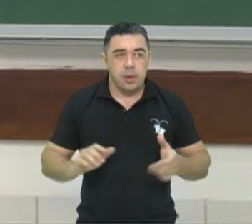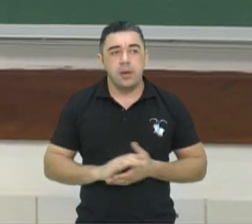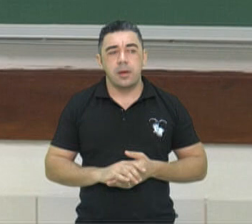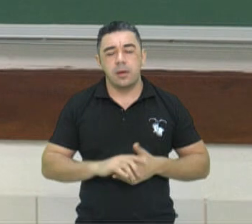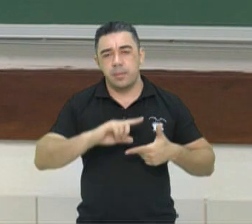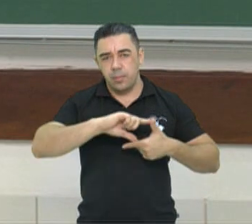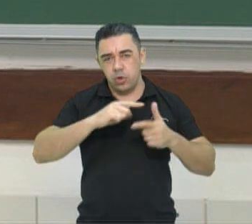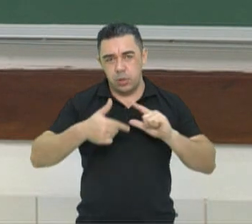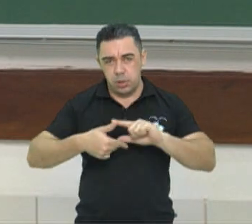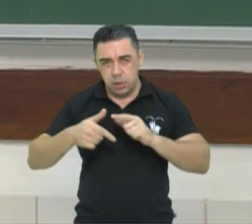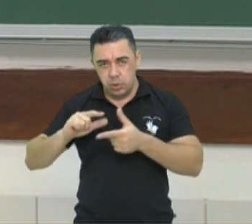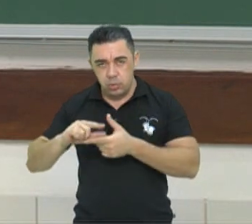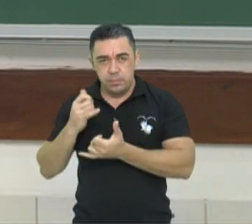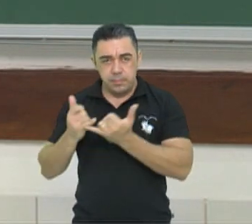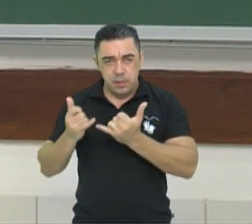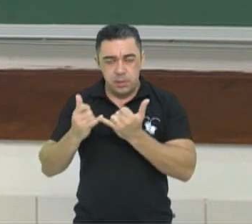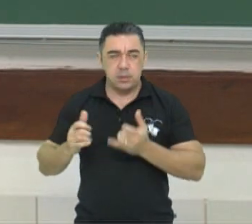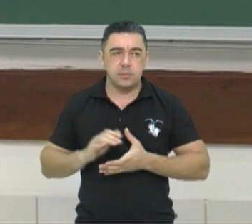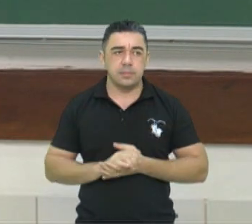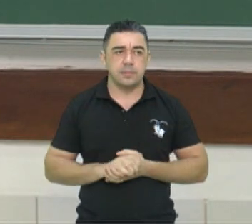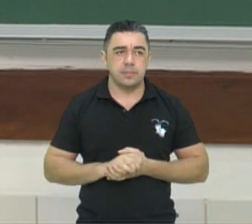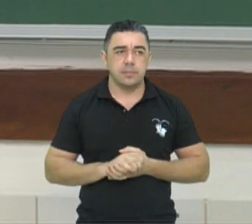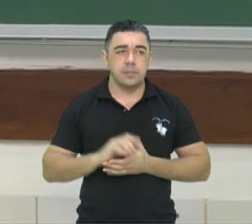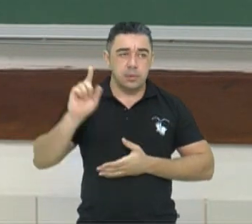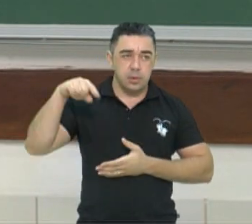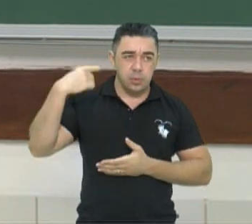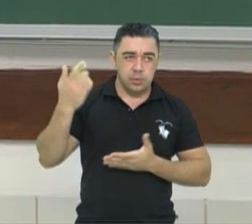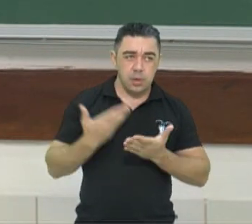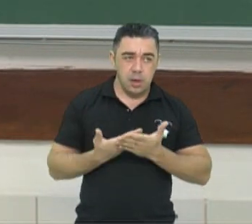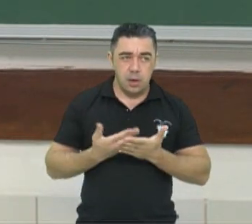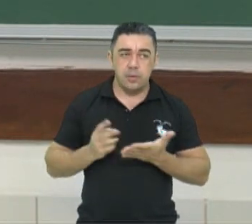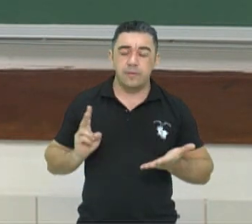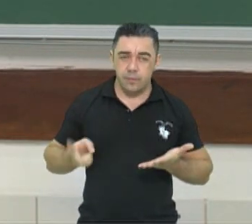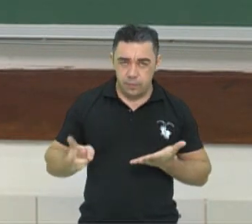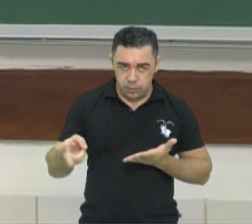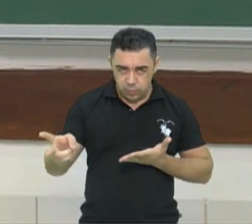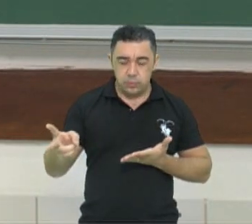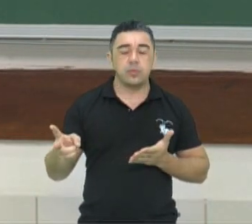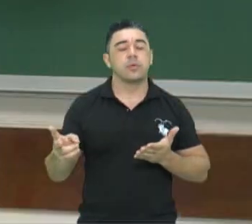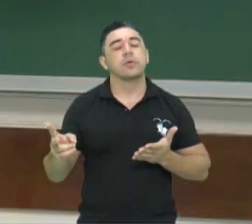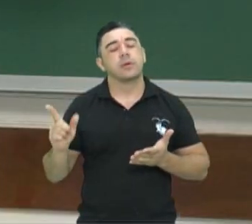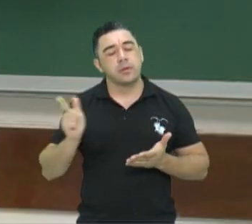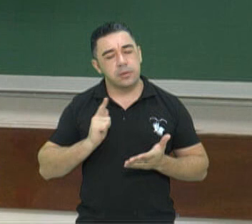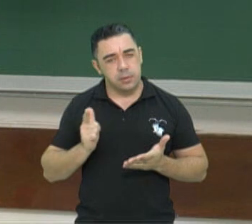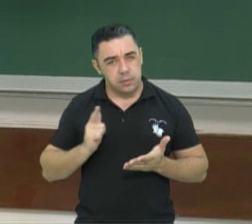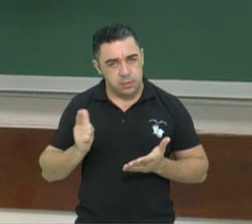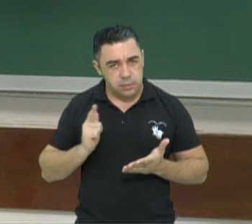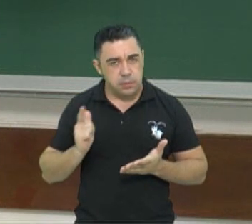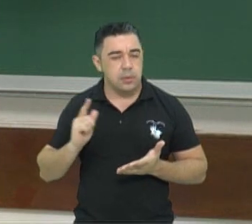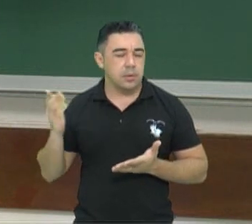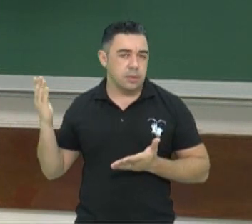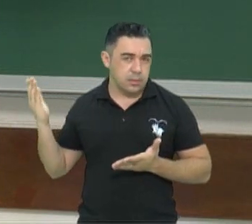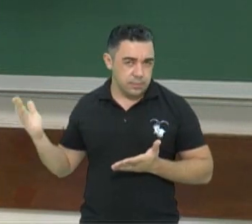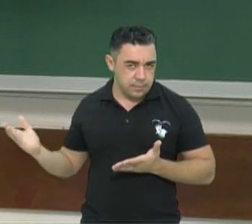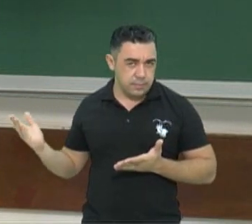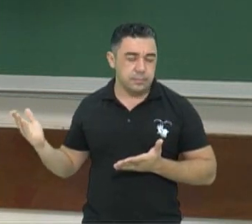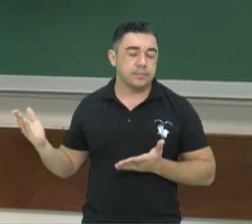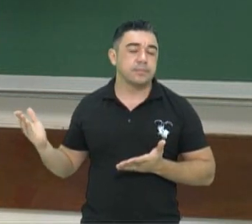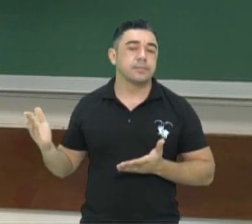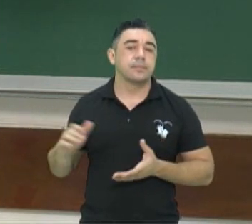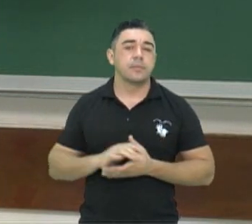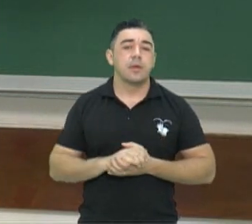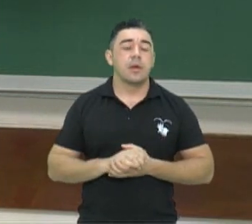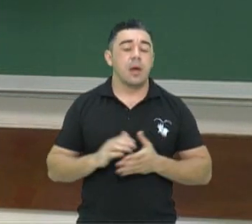né? Polígonos semelhantes, tá? E na próxima aula, a gente vai continuar, né, vendo